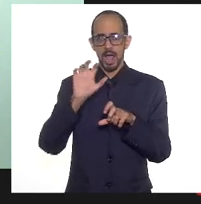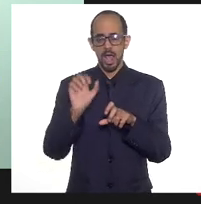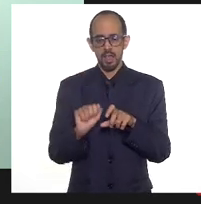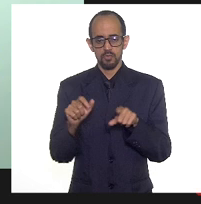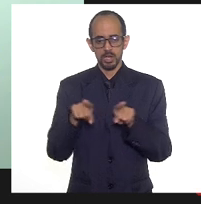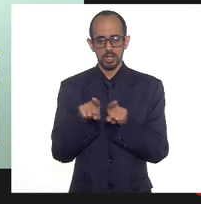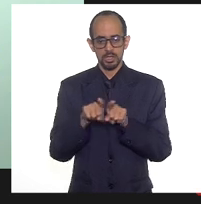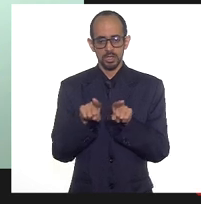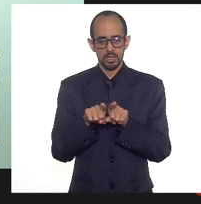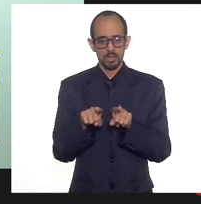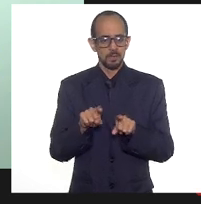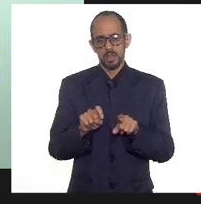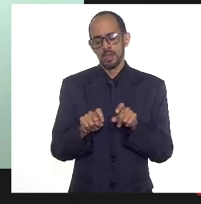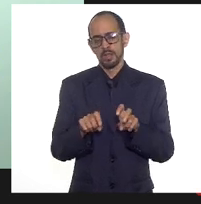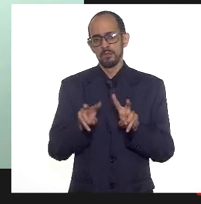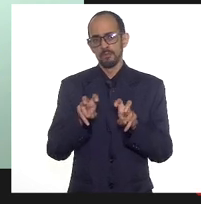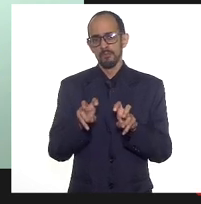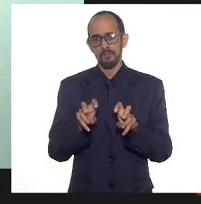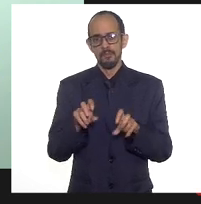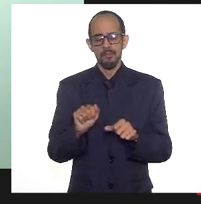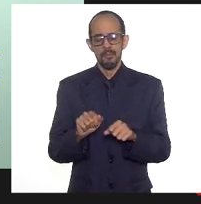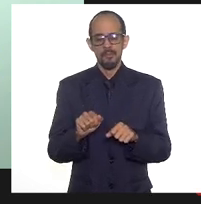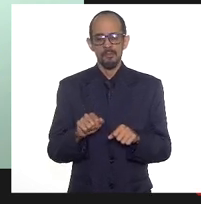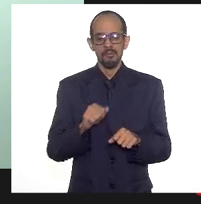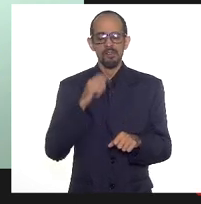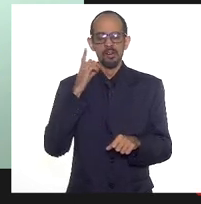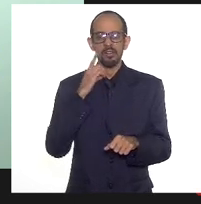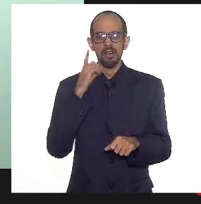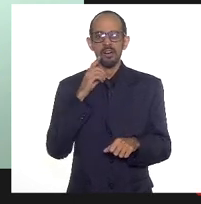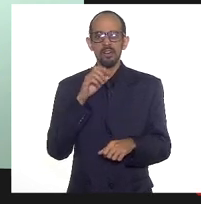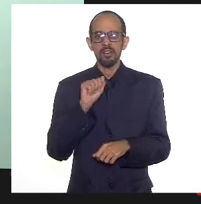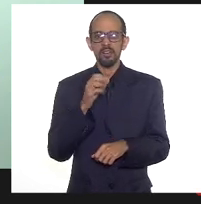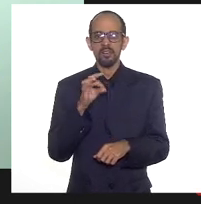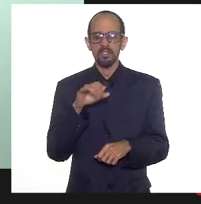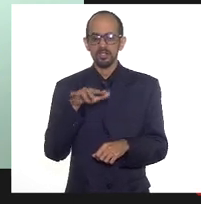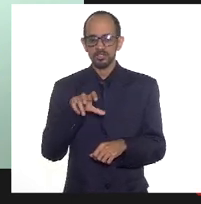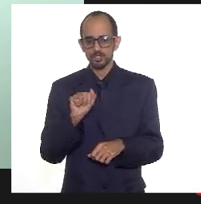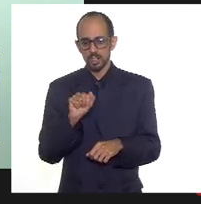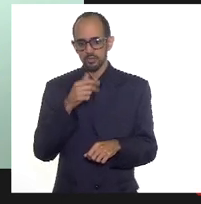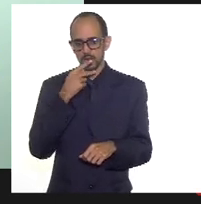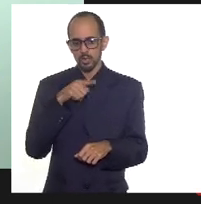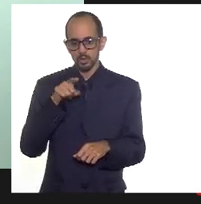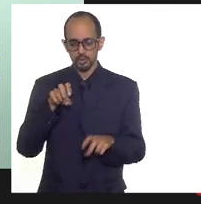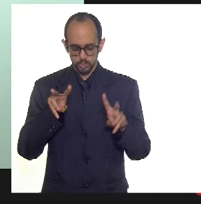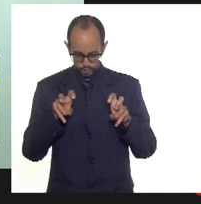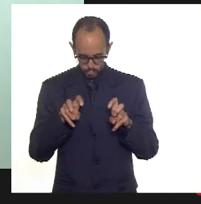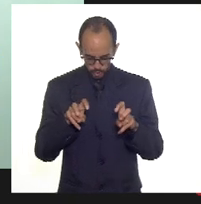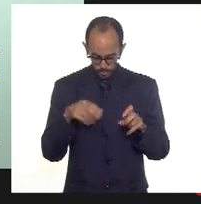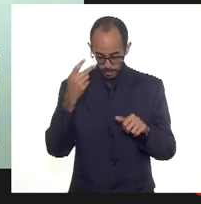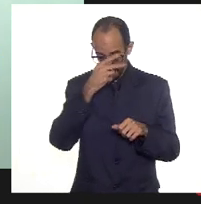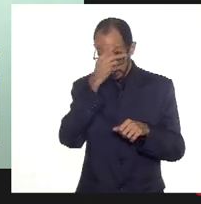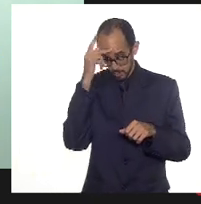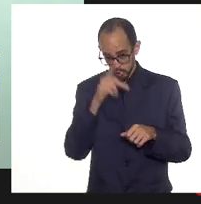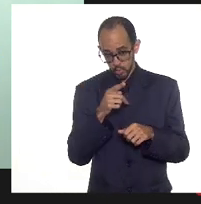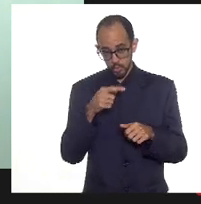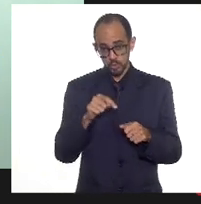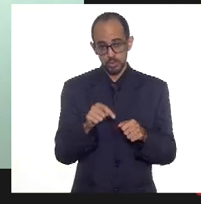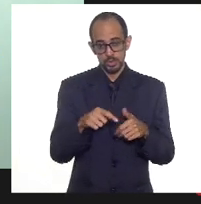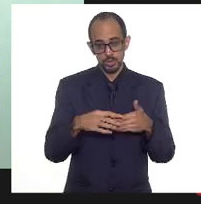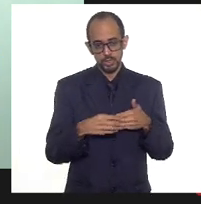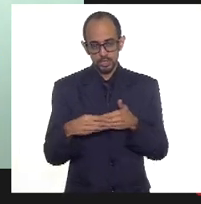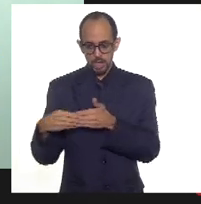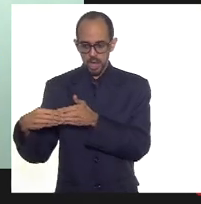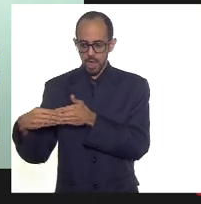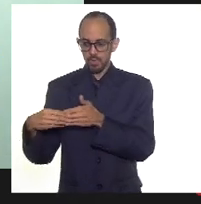foi colocada pelo deputado Átila Nunes de, com relação a direcionar a pessoas, citar